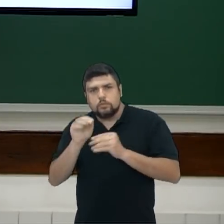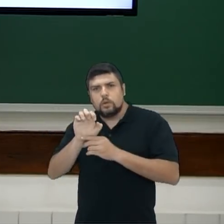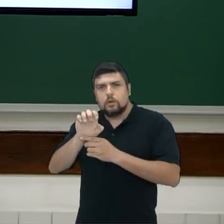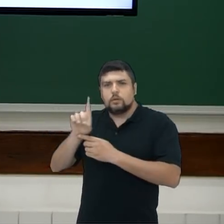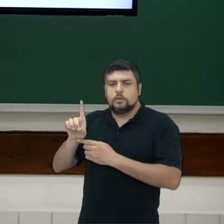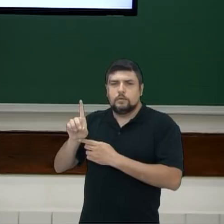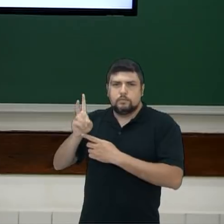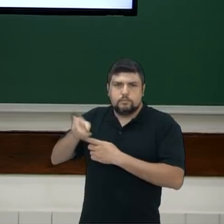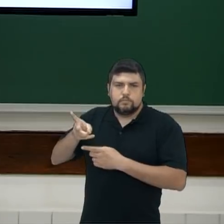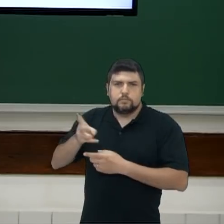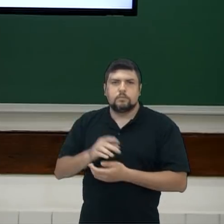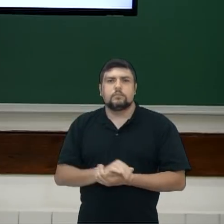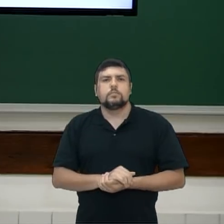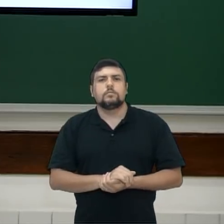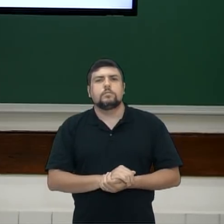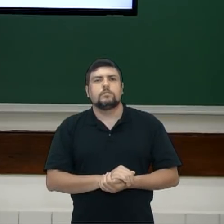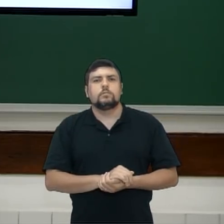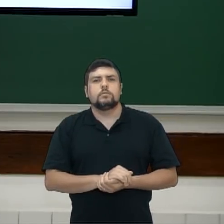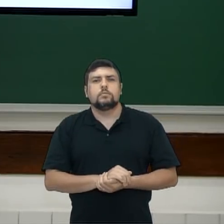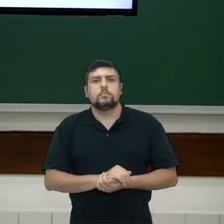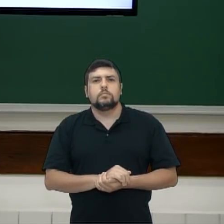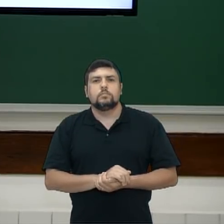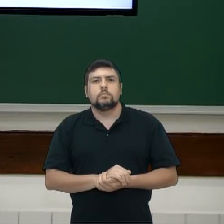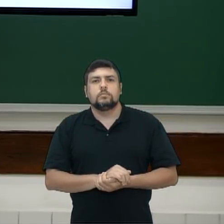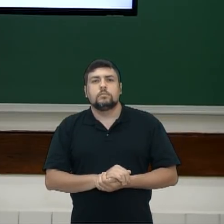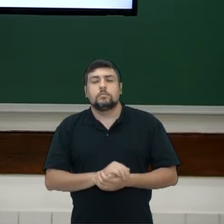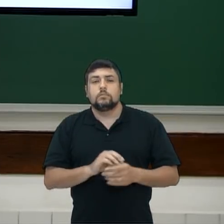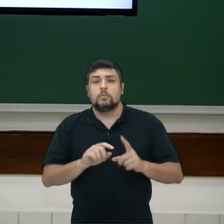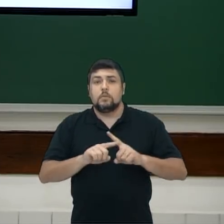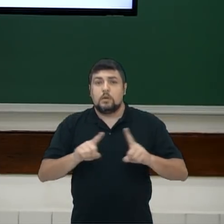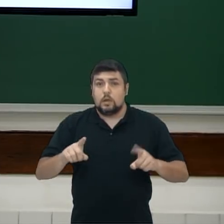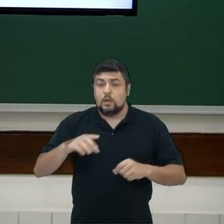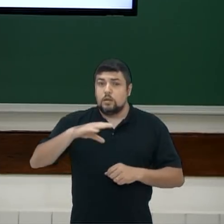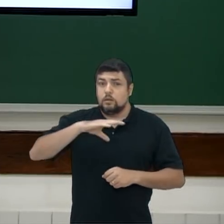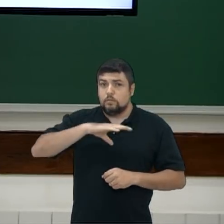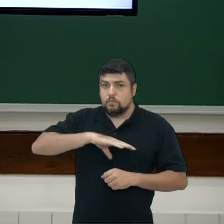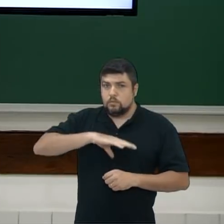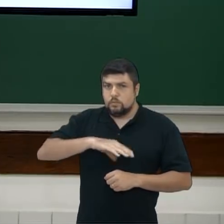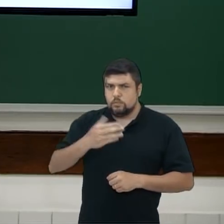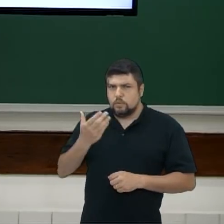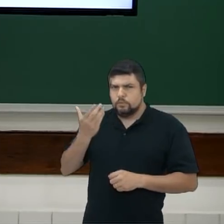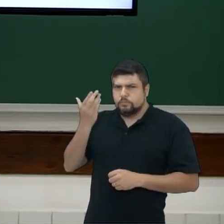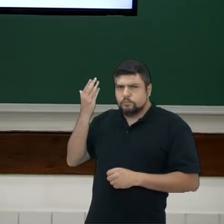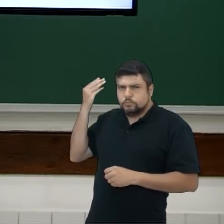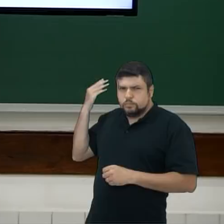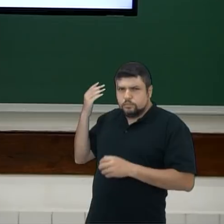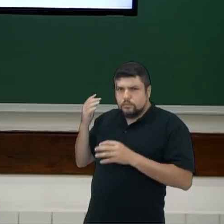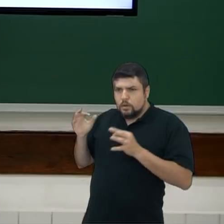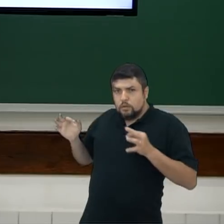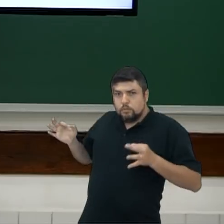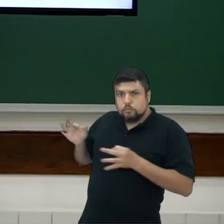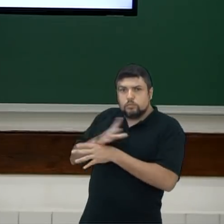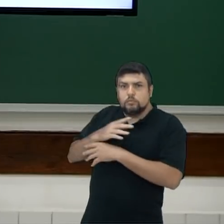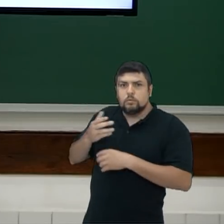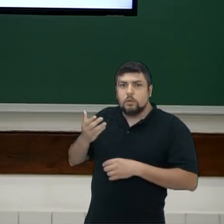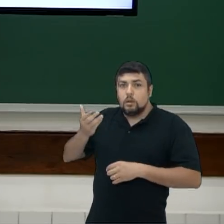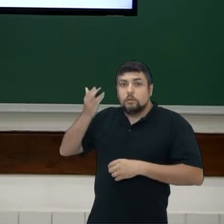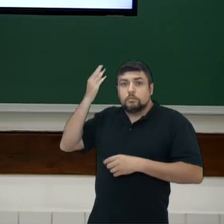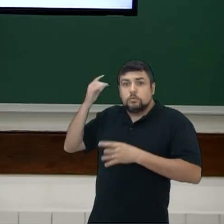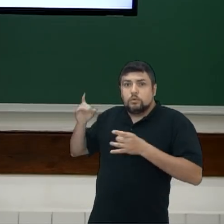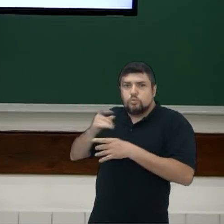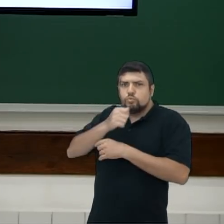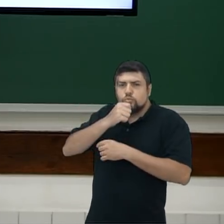diante. Teacher, mas em português eu tenho pretérito perfeito, pretérito imperfeito e pretérito mais